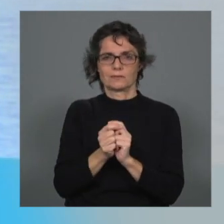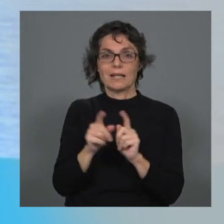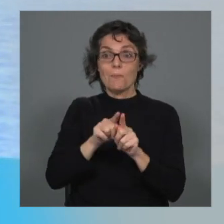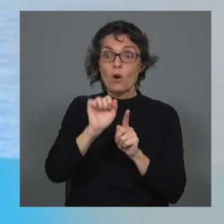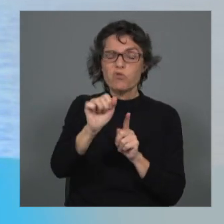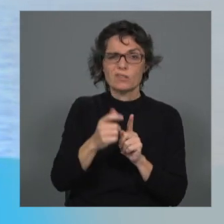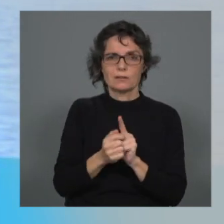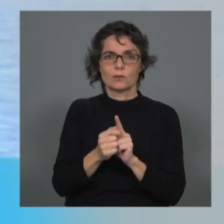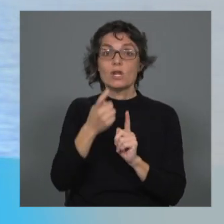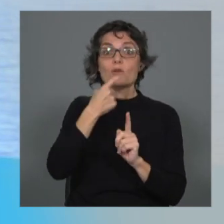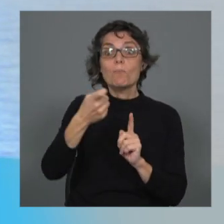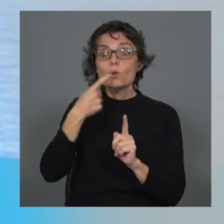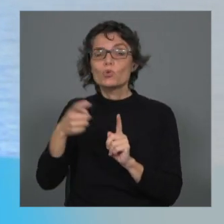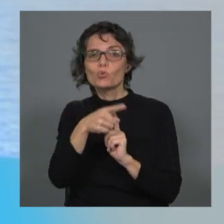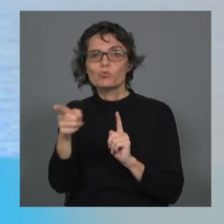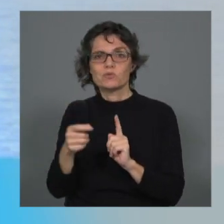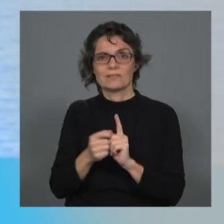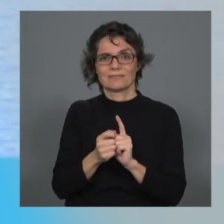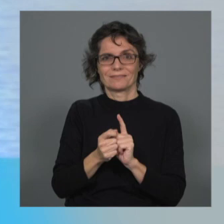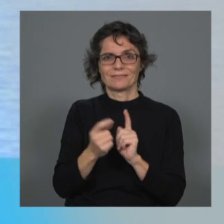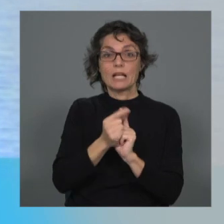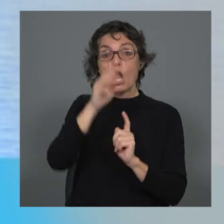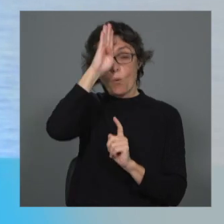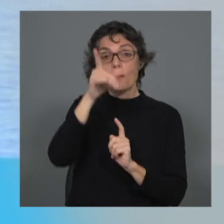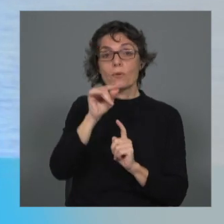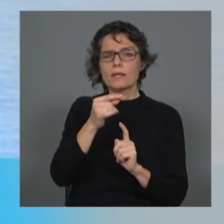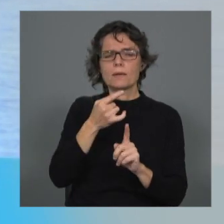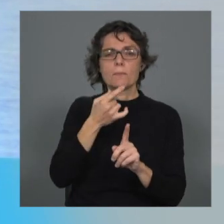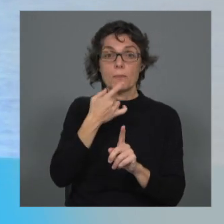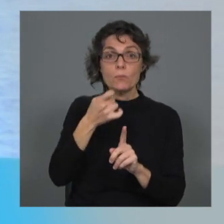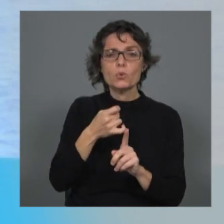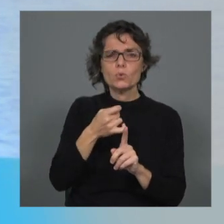quase pergunta também dos teus idosos, não é? Especificamente. Também dos teus idosos.